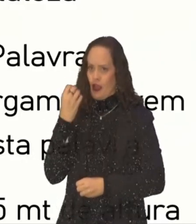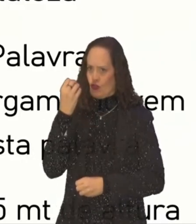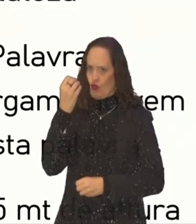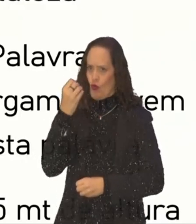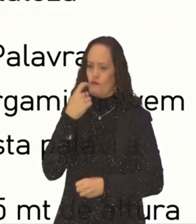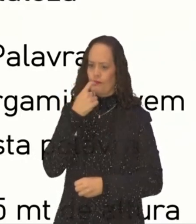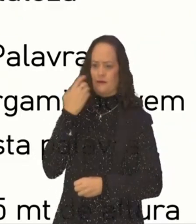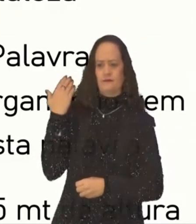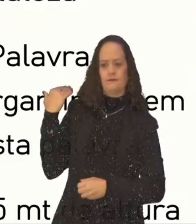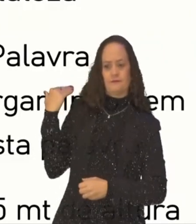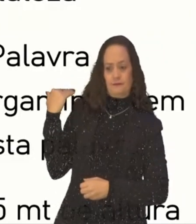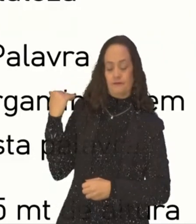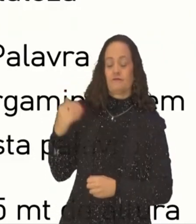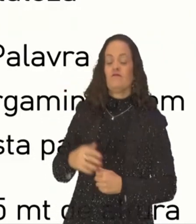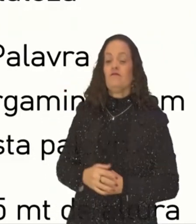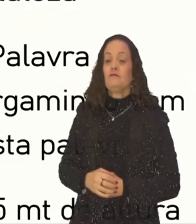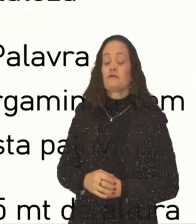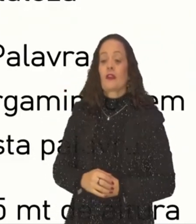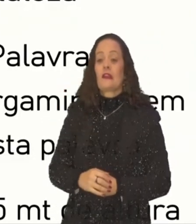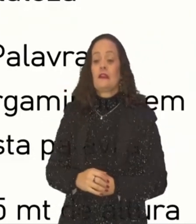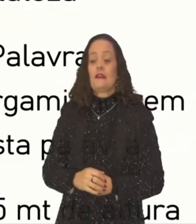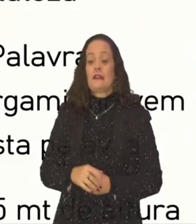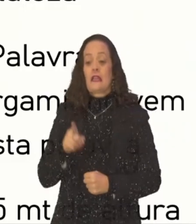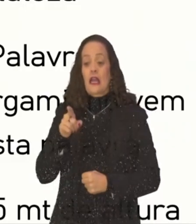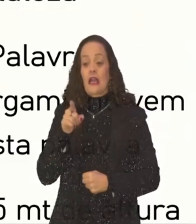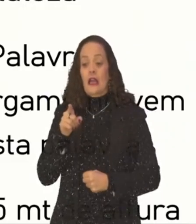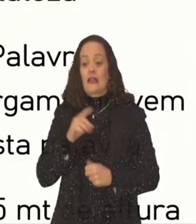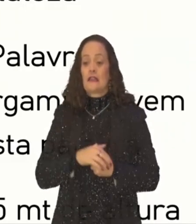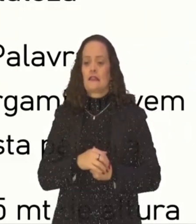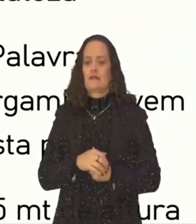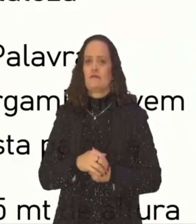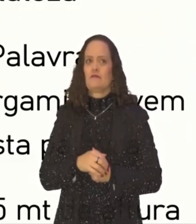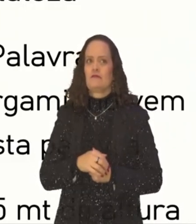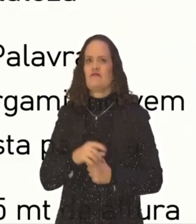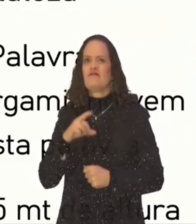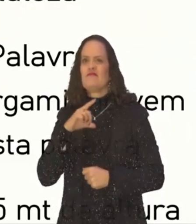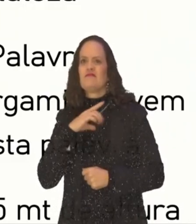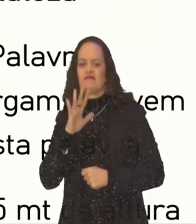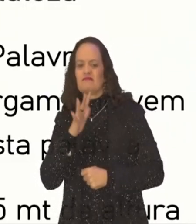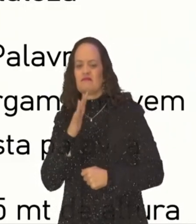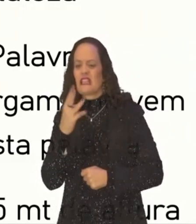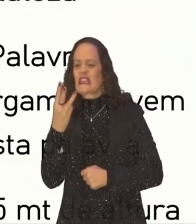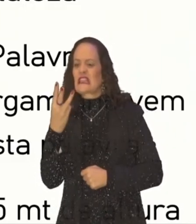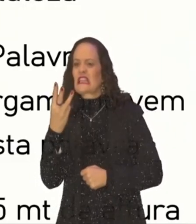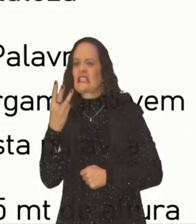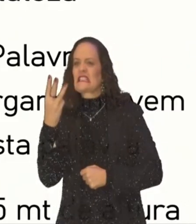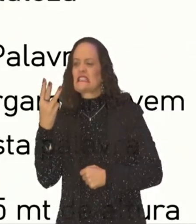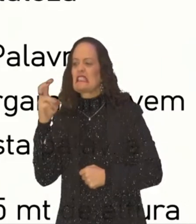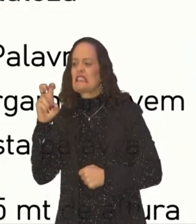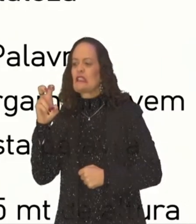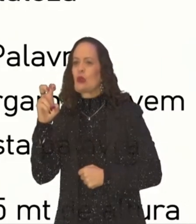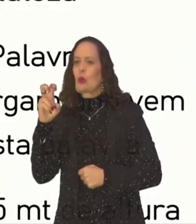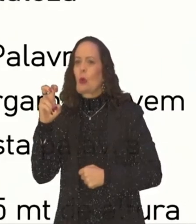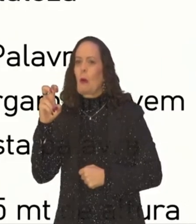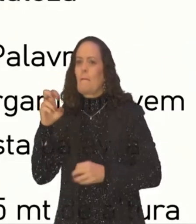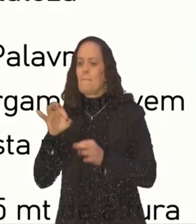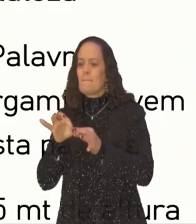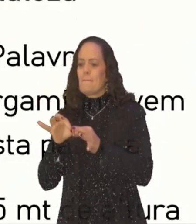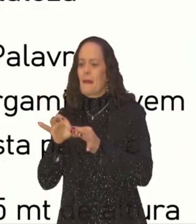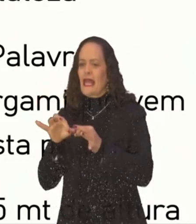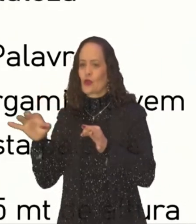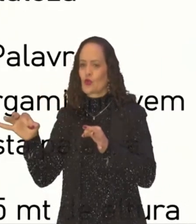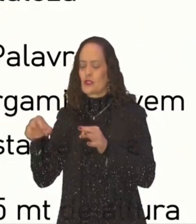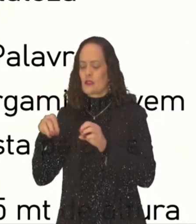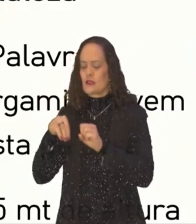na imagem anterior, está aproximadamente 335 metros acima do nível do mar. Ela era